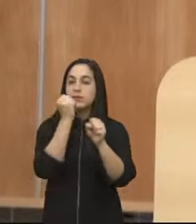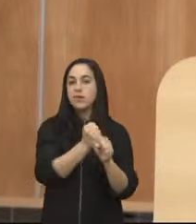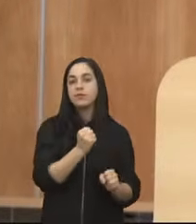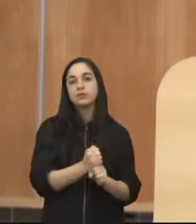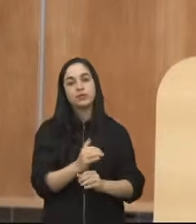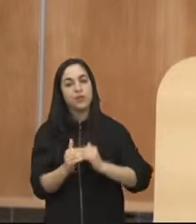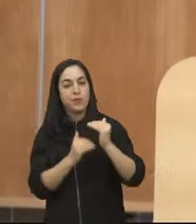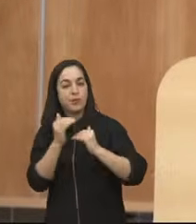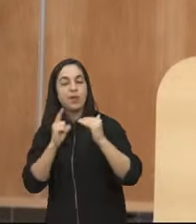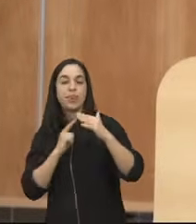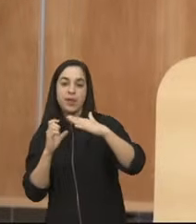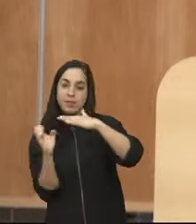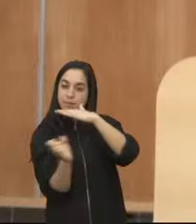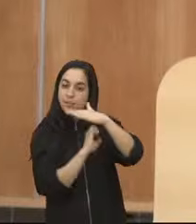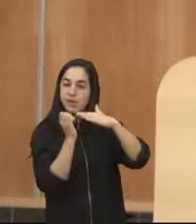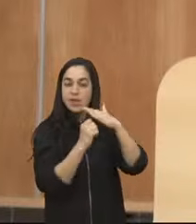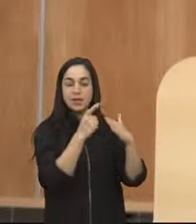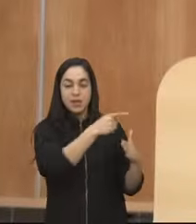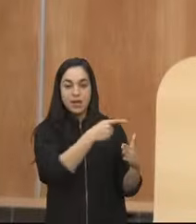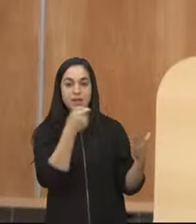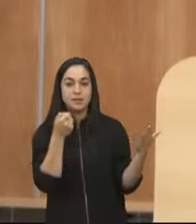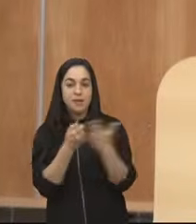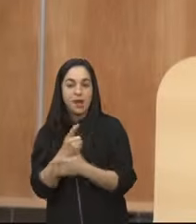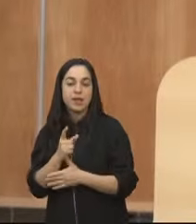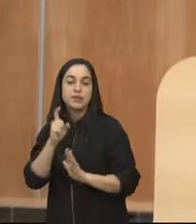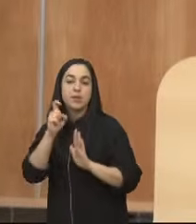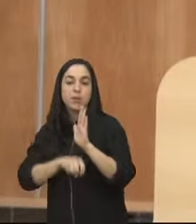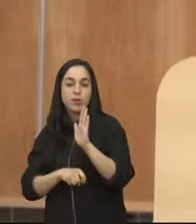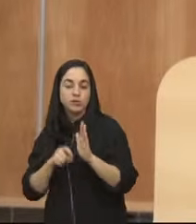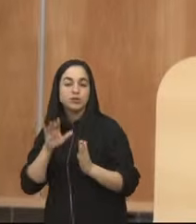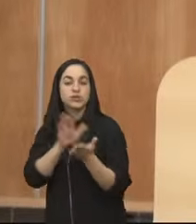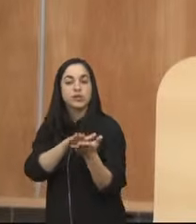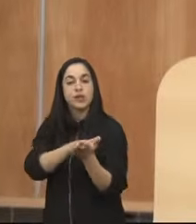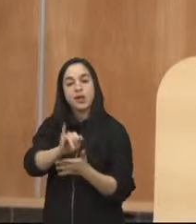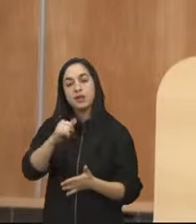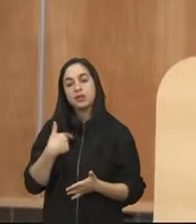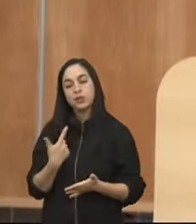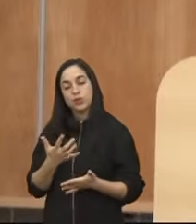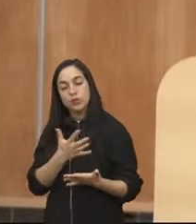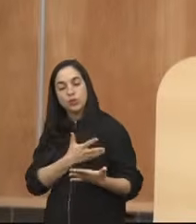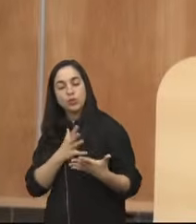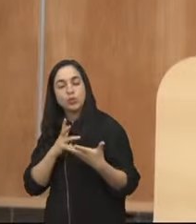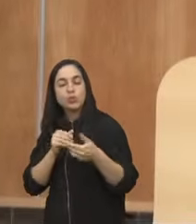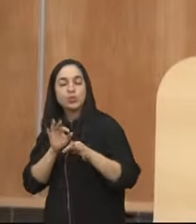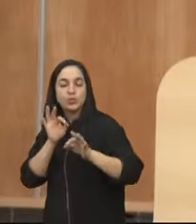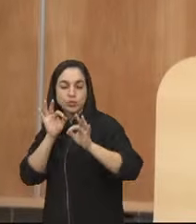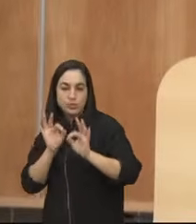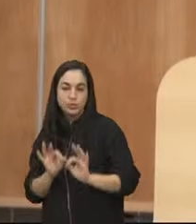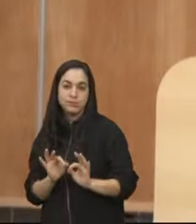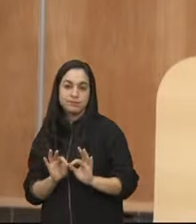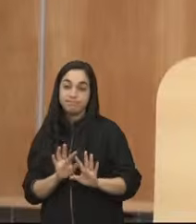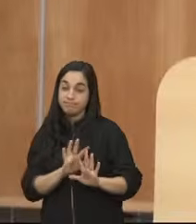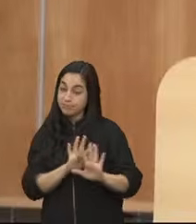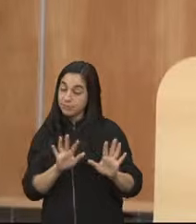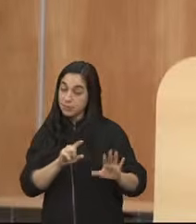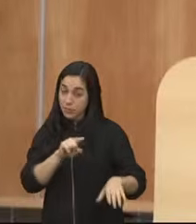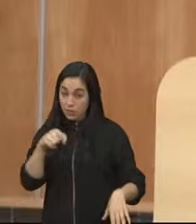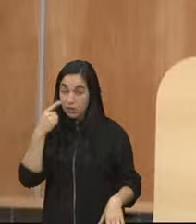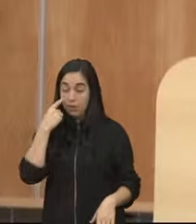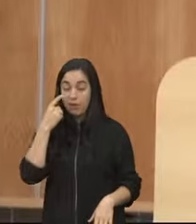instala empresas, as empresas pagam imposto para Jacareí e o nosso orçamento estaria equilibrado. Olha para vocês terem uma